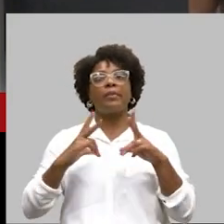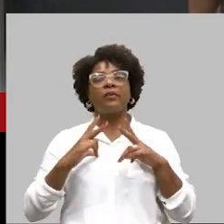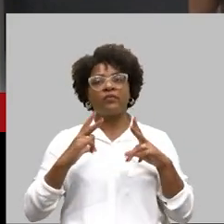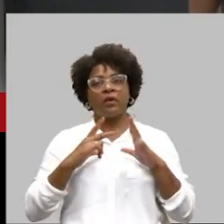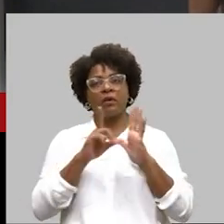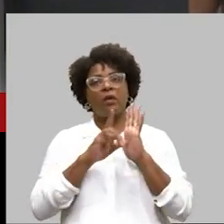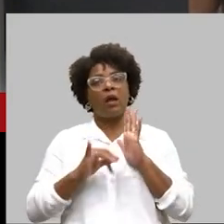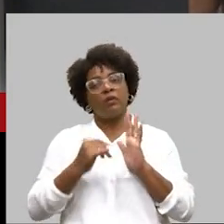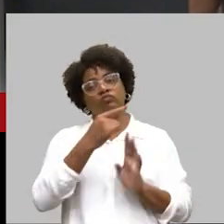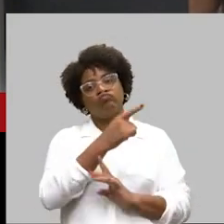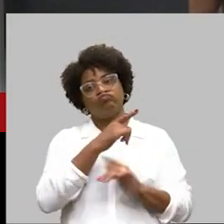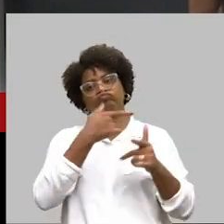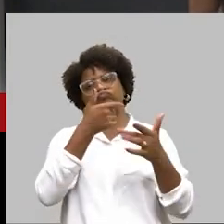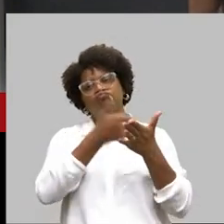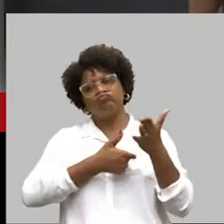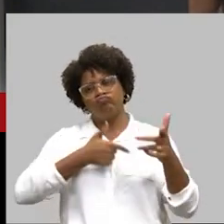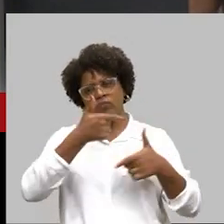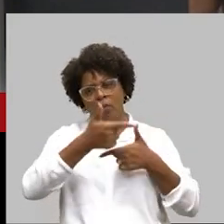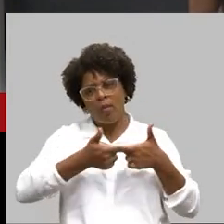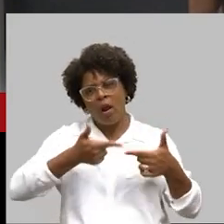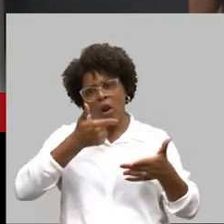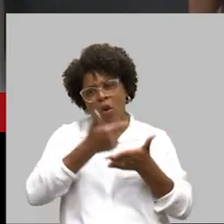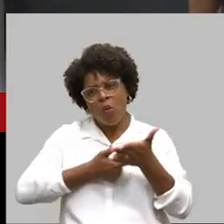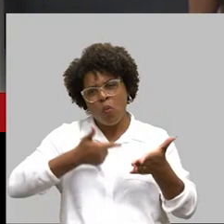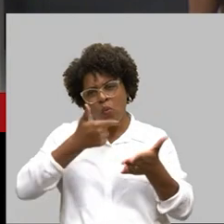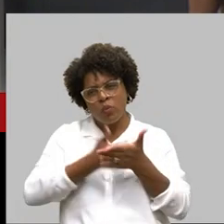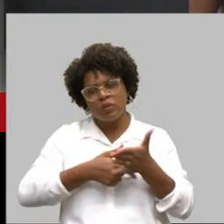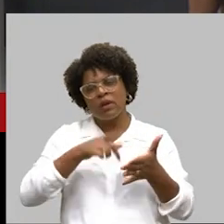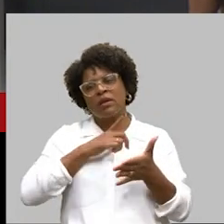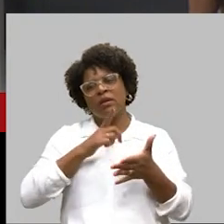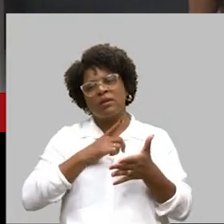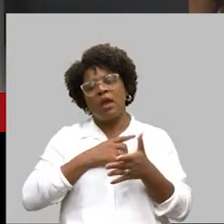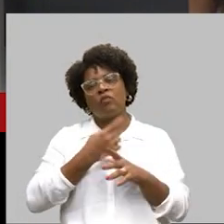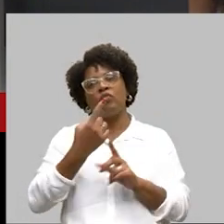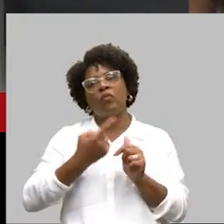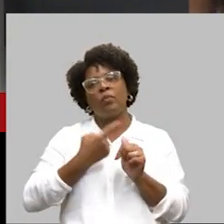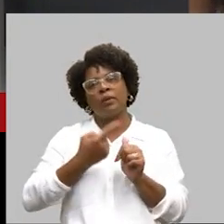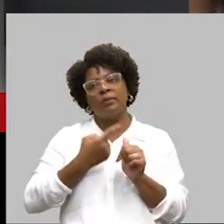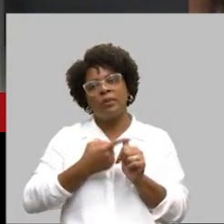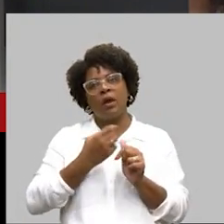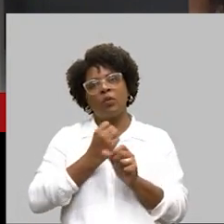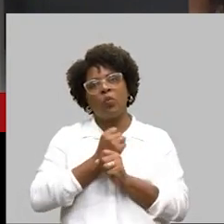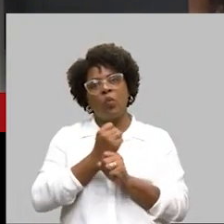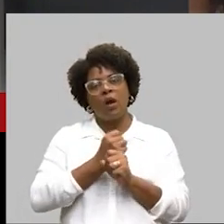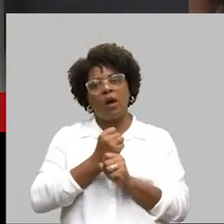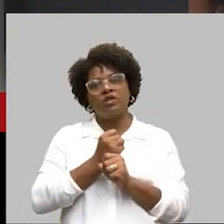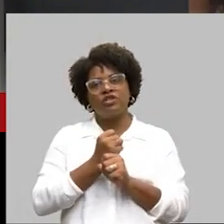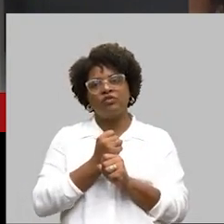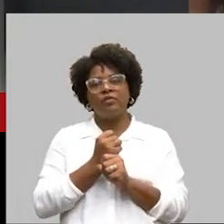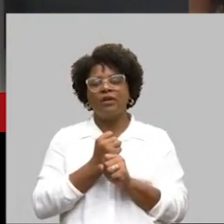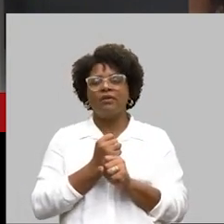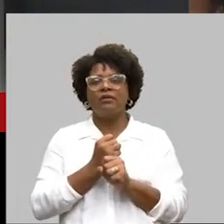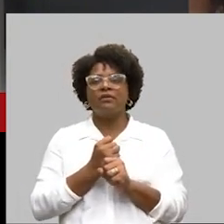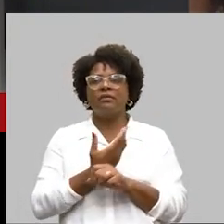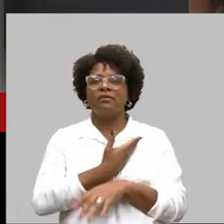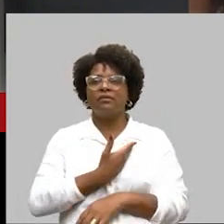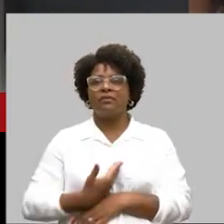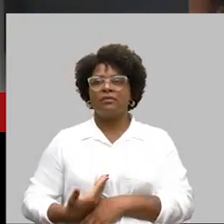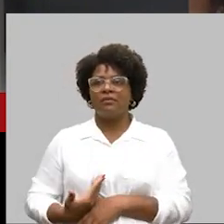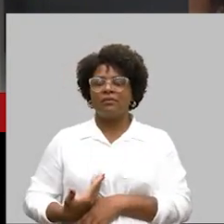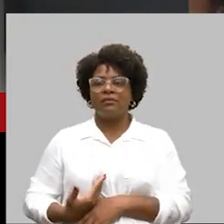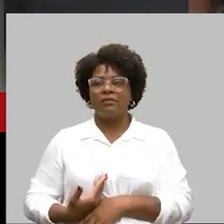é uma luta que já tivemos conquistas inclusive no primeiro ano do governo Dilma quando a gente foi relator da Medida